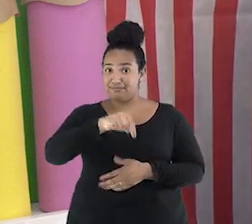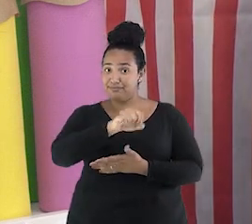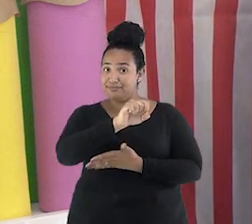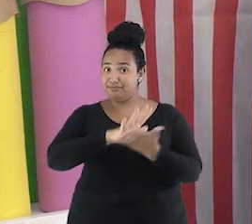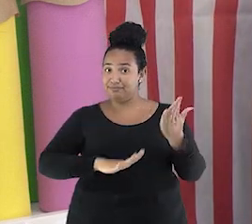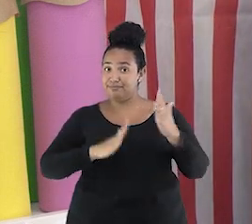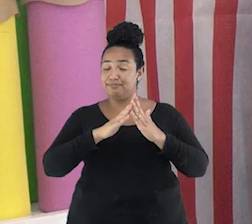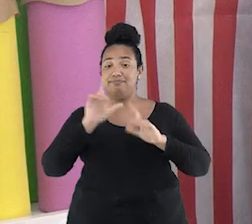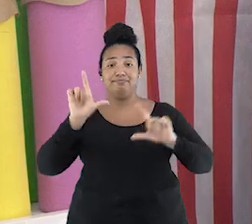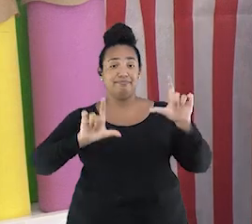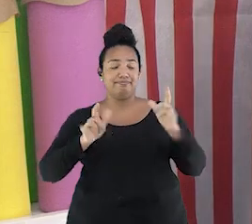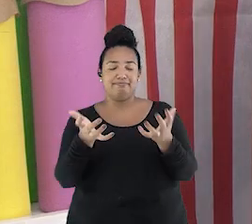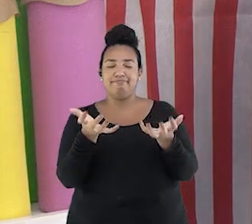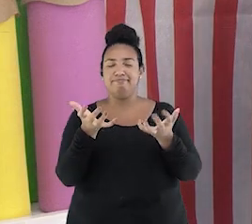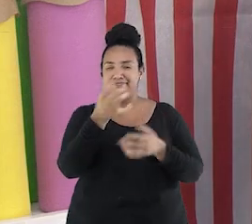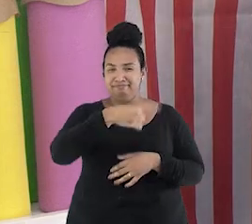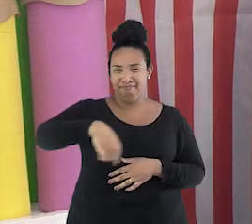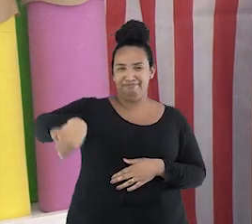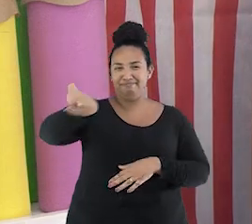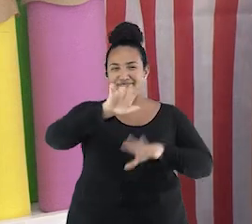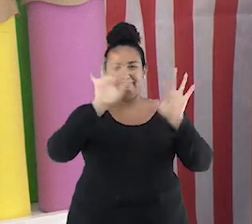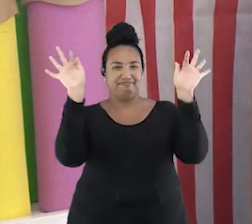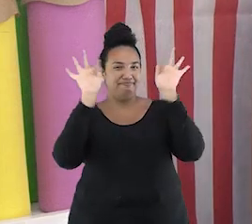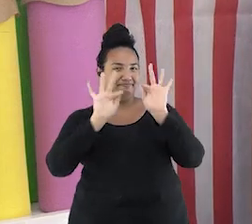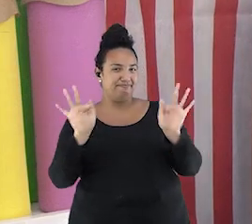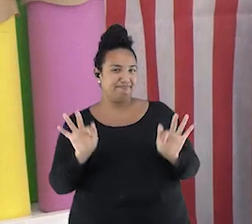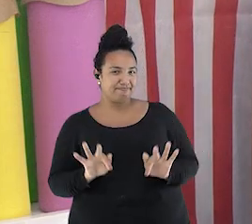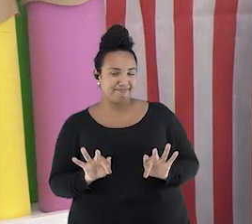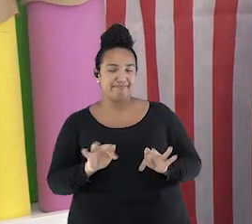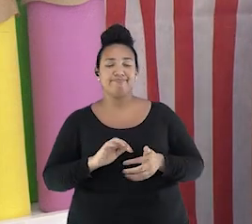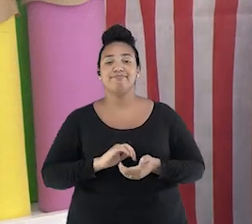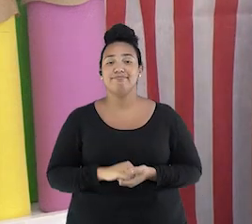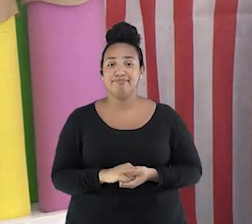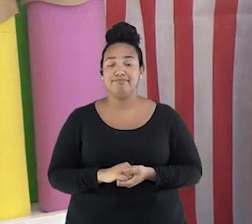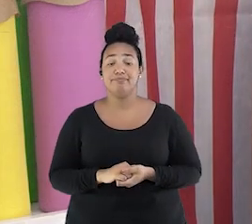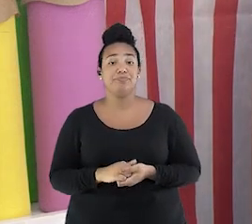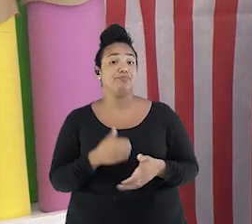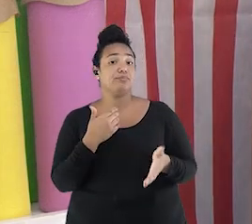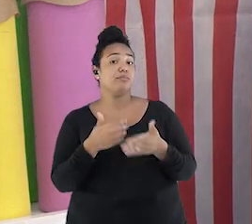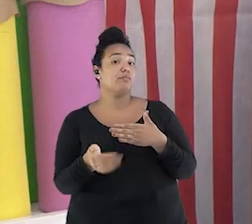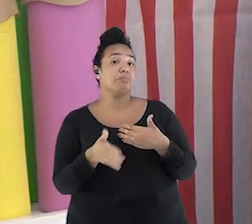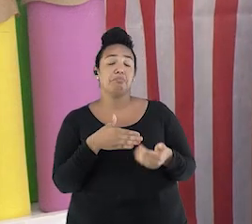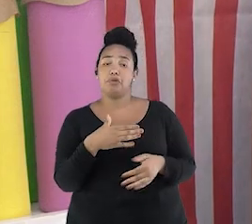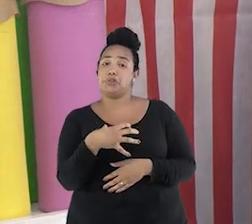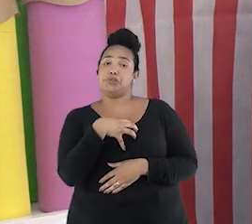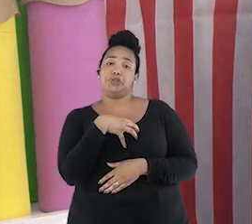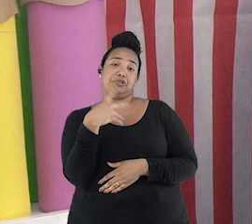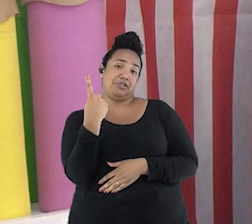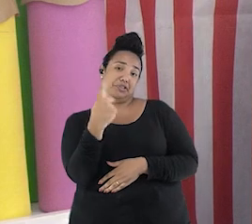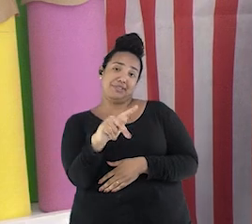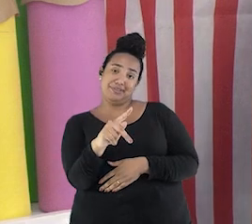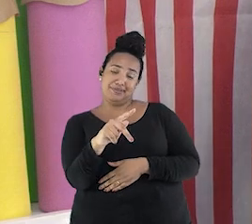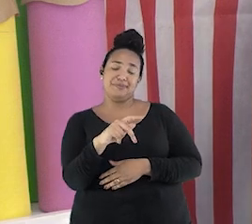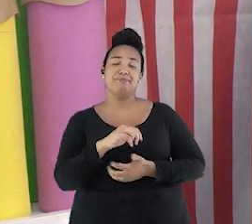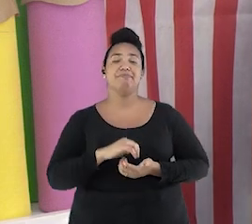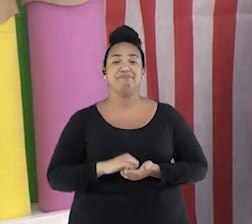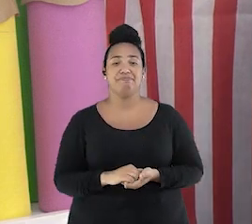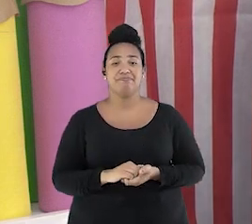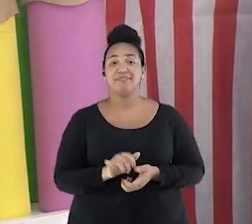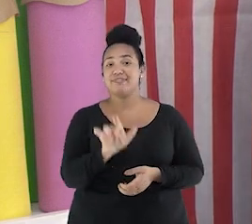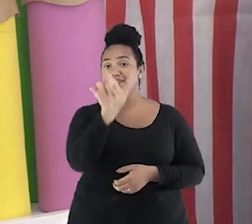TV queremos ver você muito feliz sempre. Não importa o seu jeito e como você